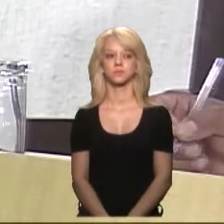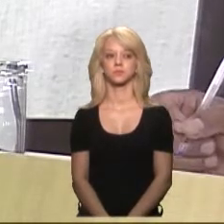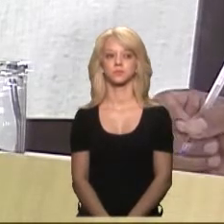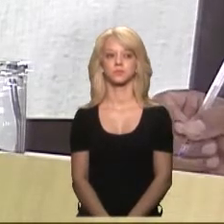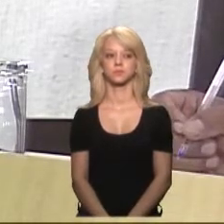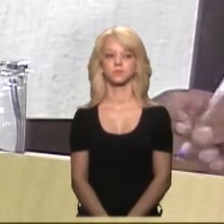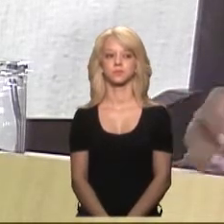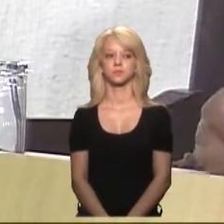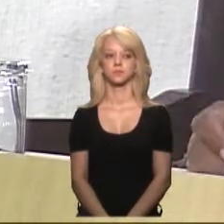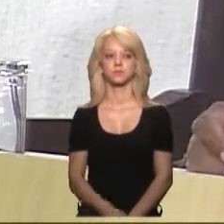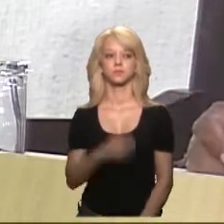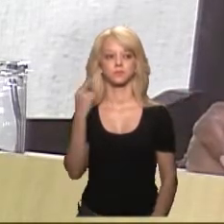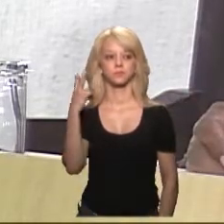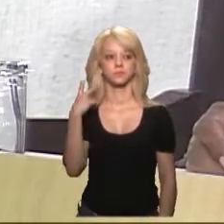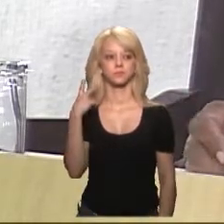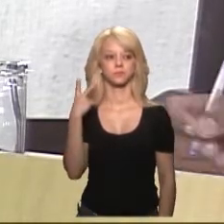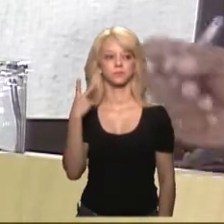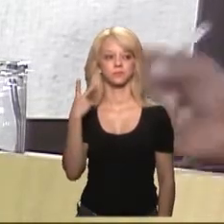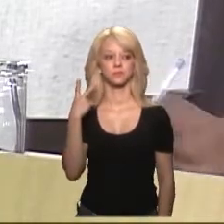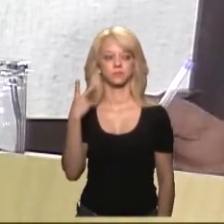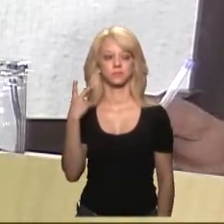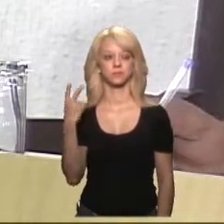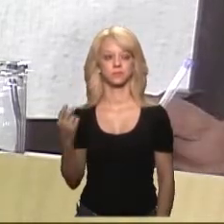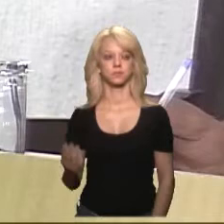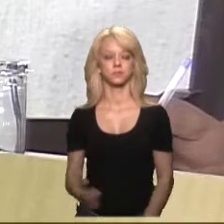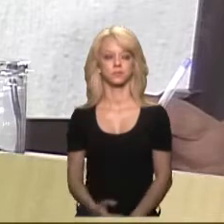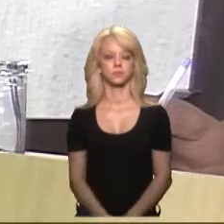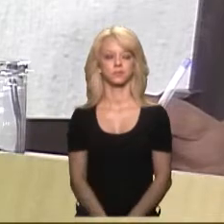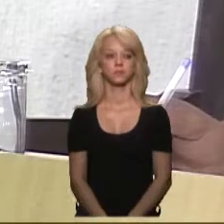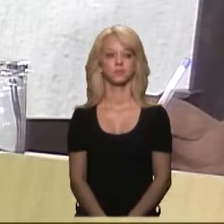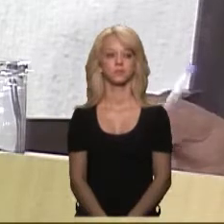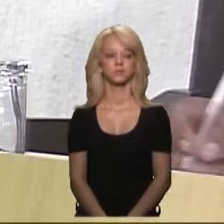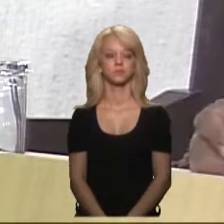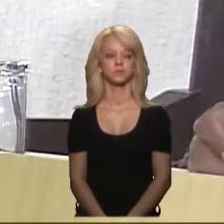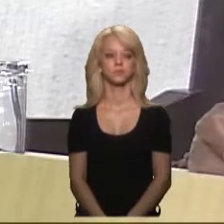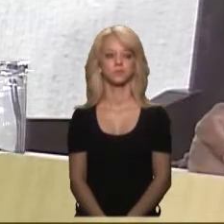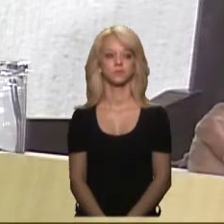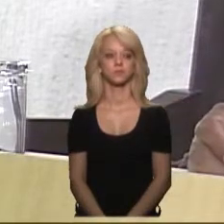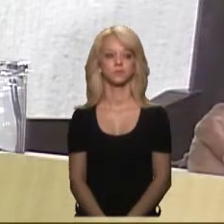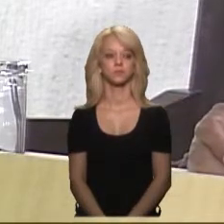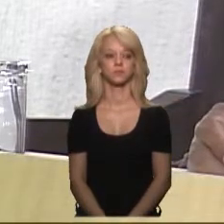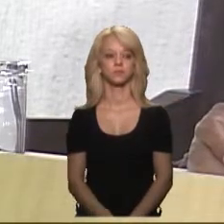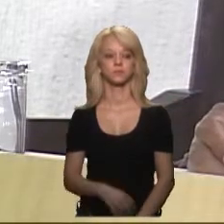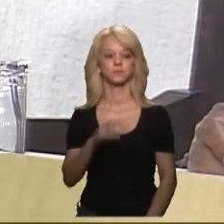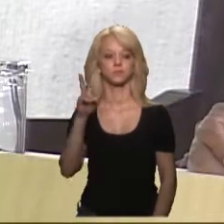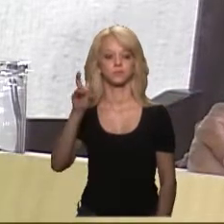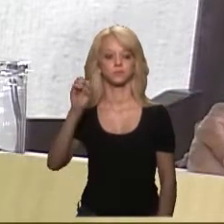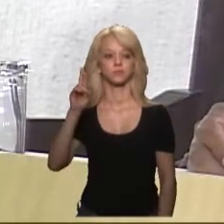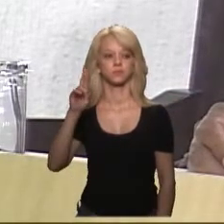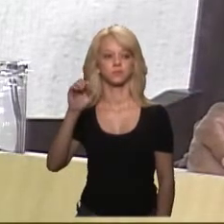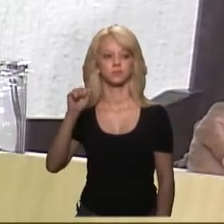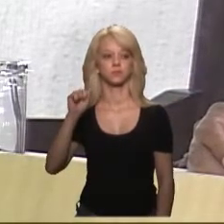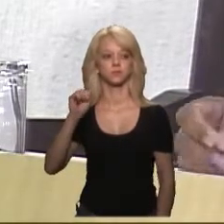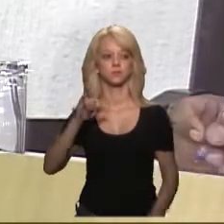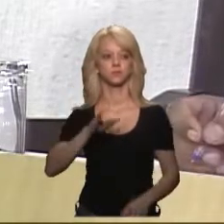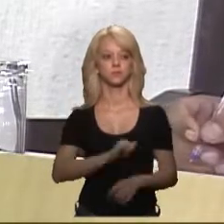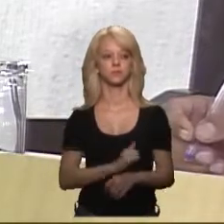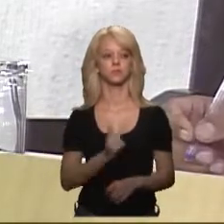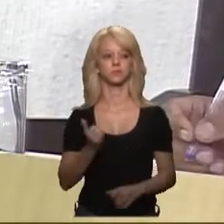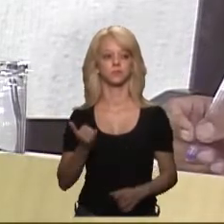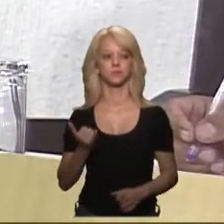Vereador Salvador Soares. Presente. Vereadora Vera Saba. Por enquanto, ausente.